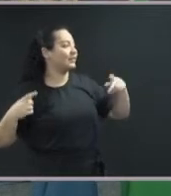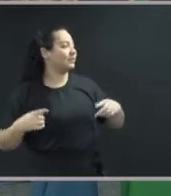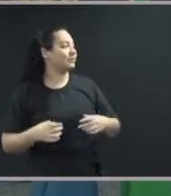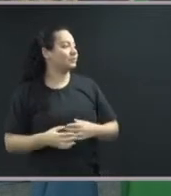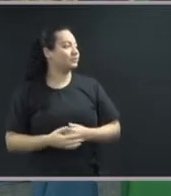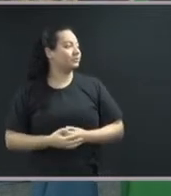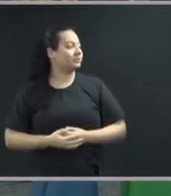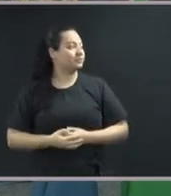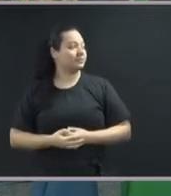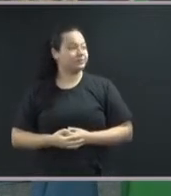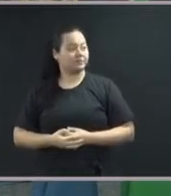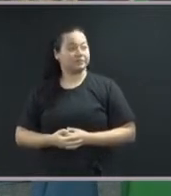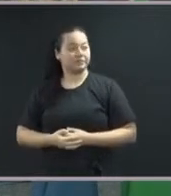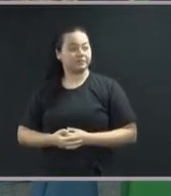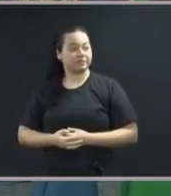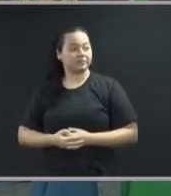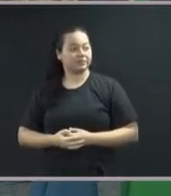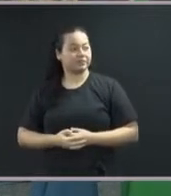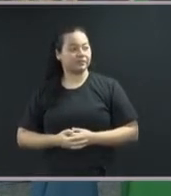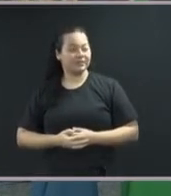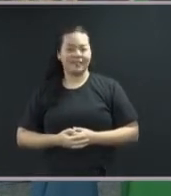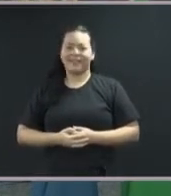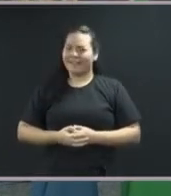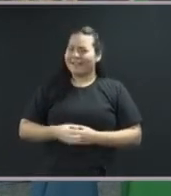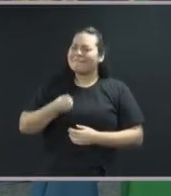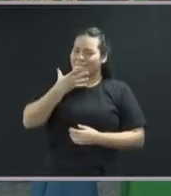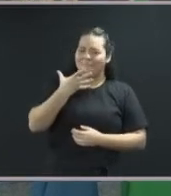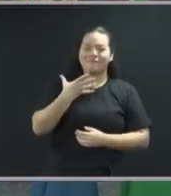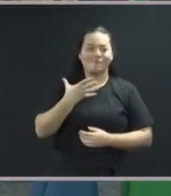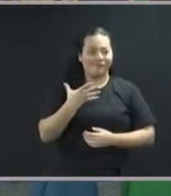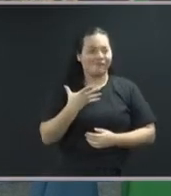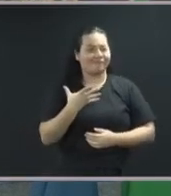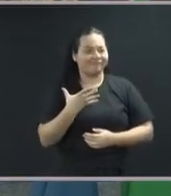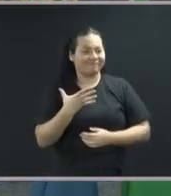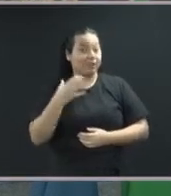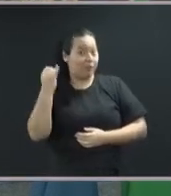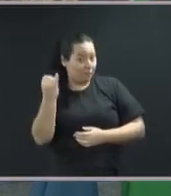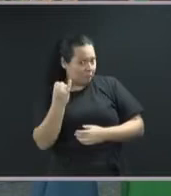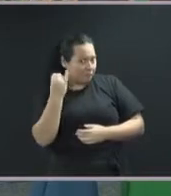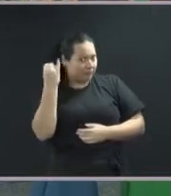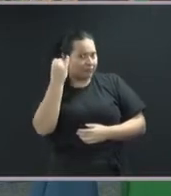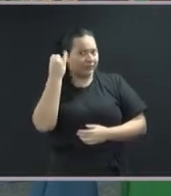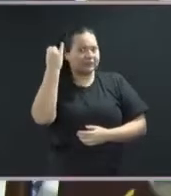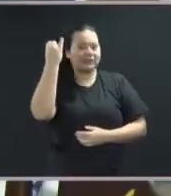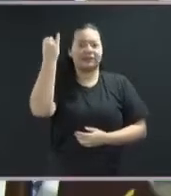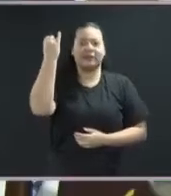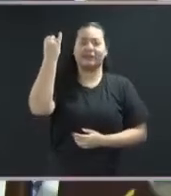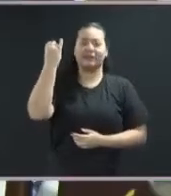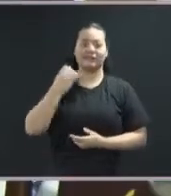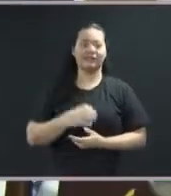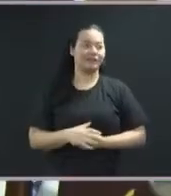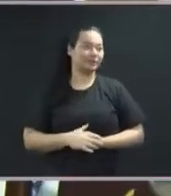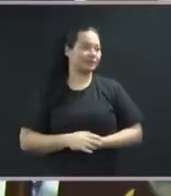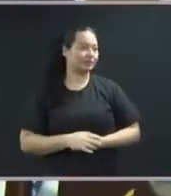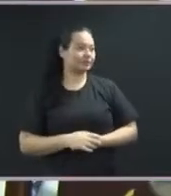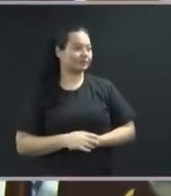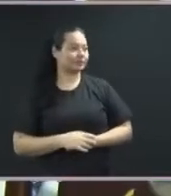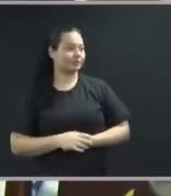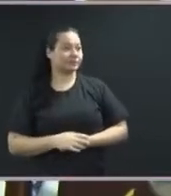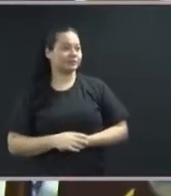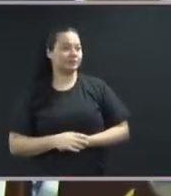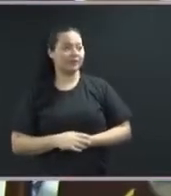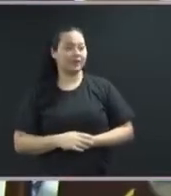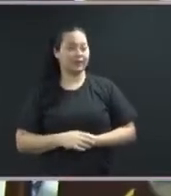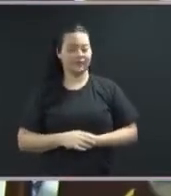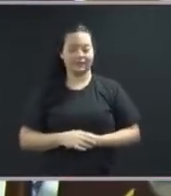Pensa comigo, amar. É muito privilégio. E o apóstolo São Paulo, ele vai... Porque a gente fica